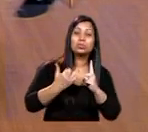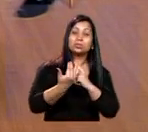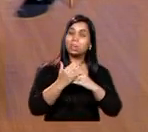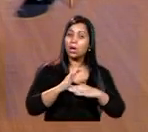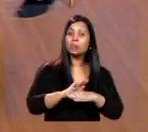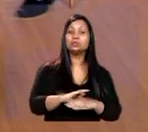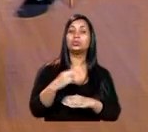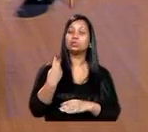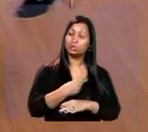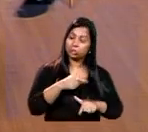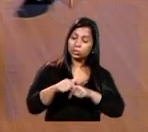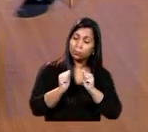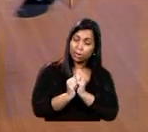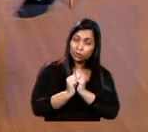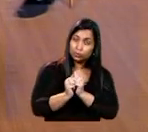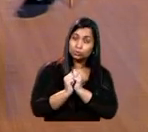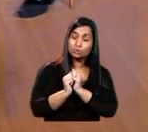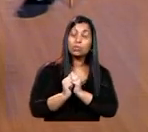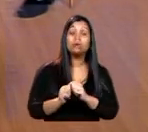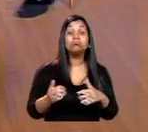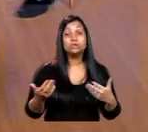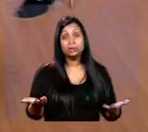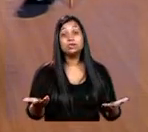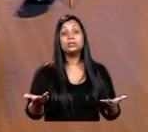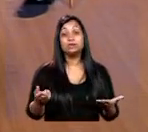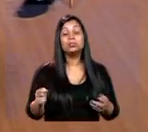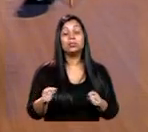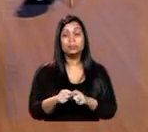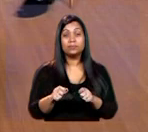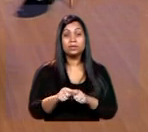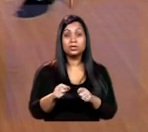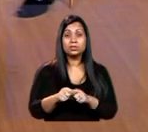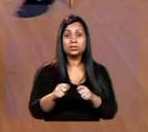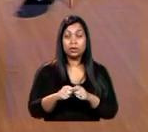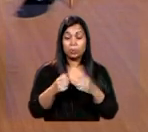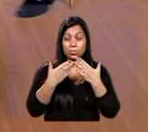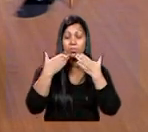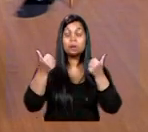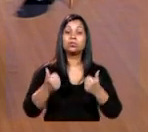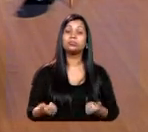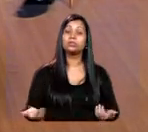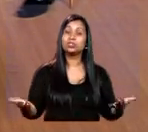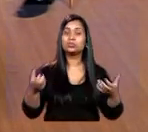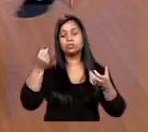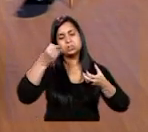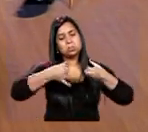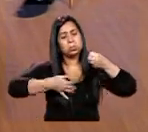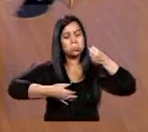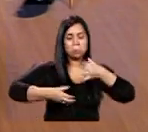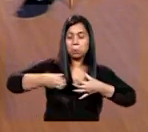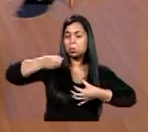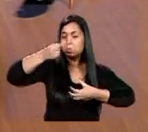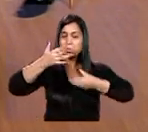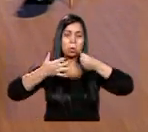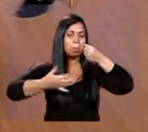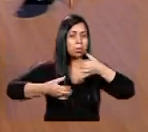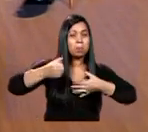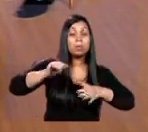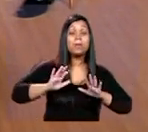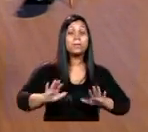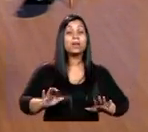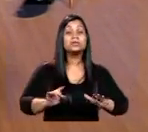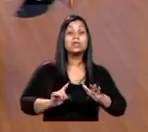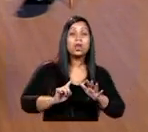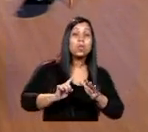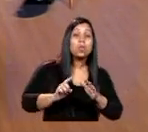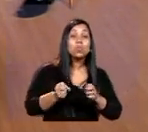juntamente com a assistente social, que a gente trabalha muito em conjunto, né? E aí a gente tem que fazer o mínimo. Eu acho que vocês foram falando ao longo do